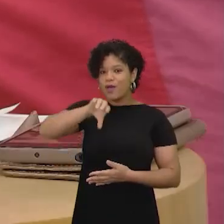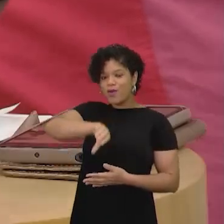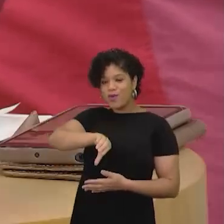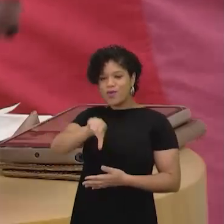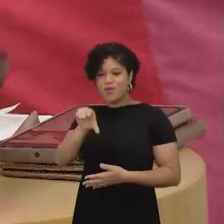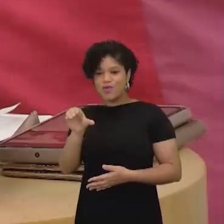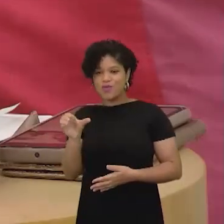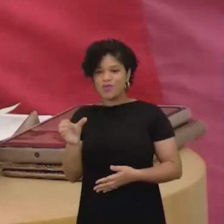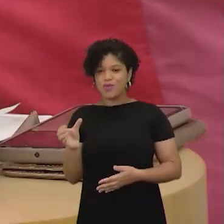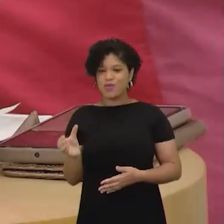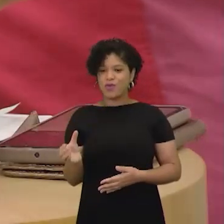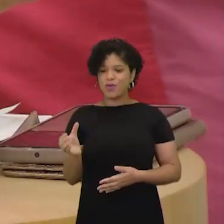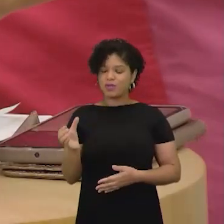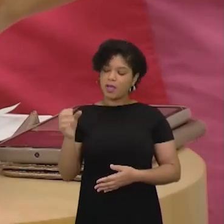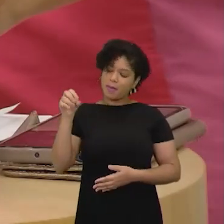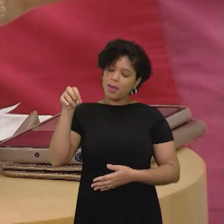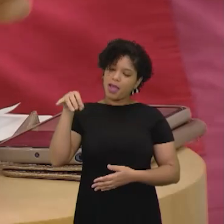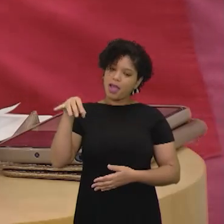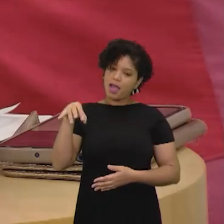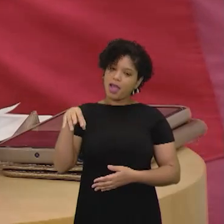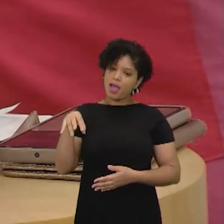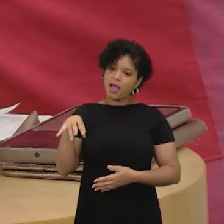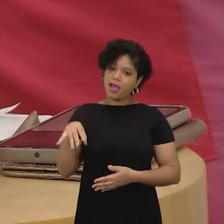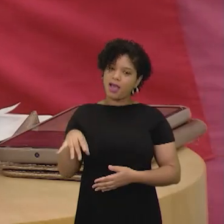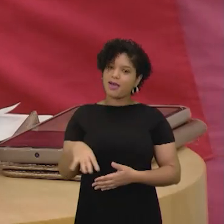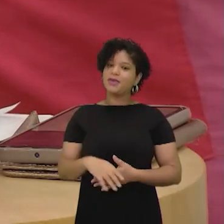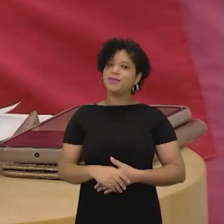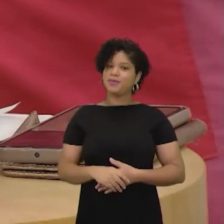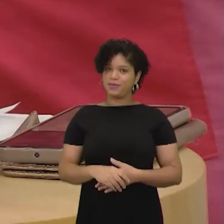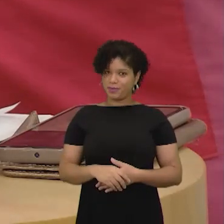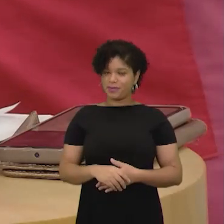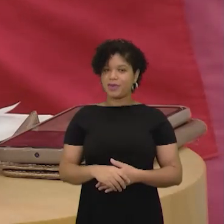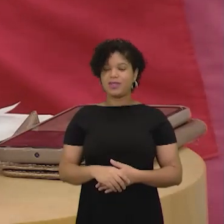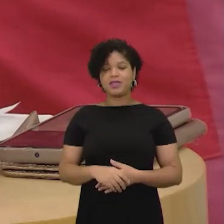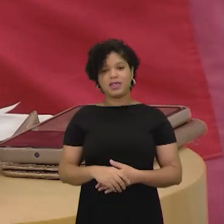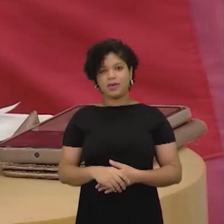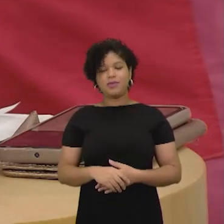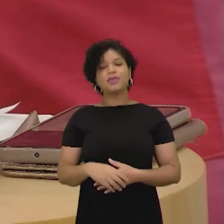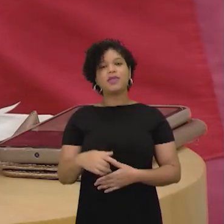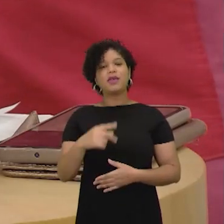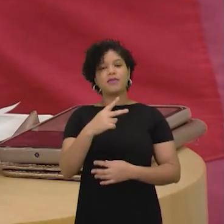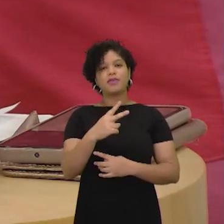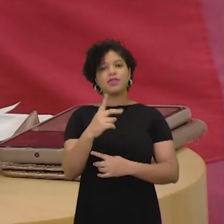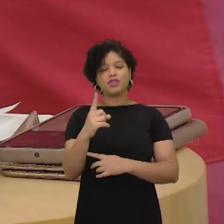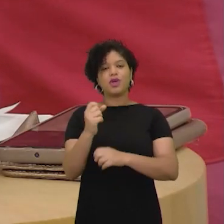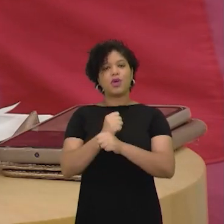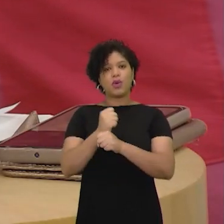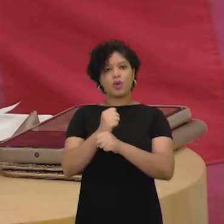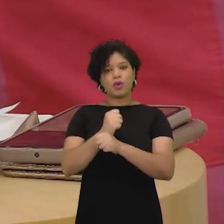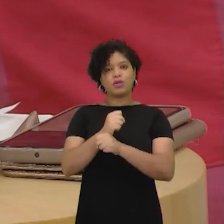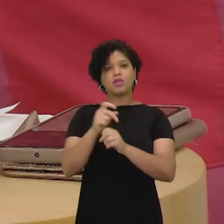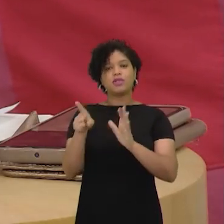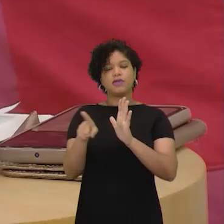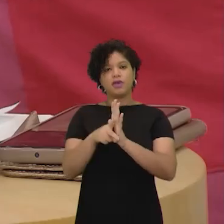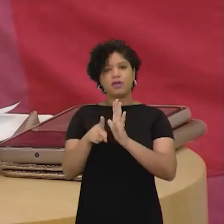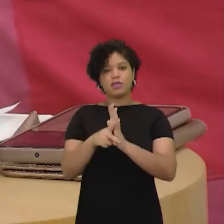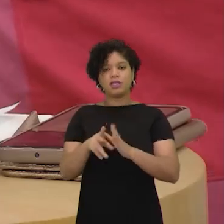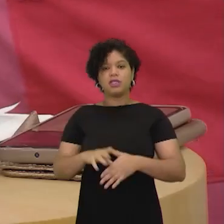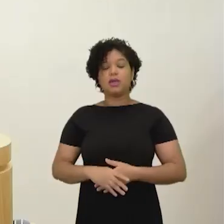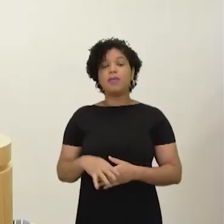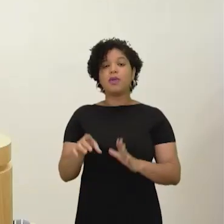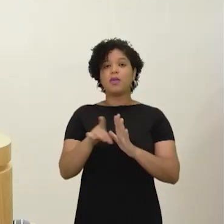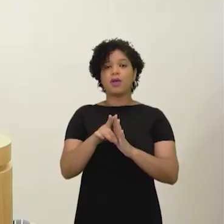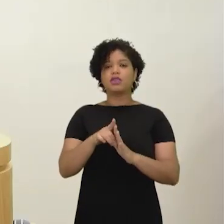vamos começar a contar o nosso tempo histórico. E olha que foram 21 anos de ditadura militar,